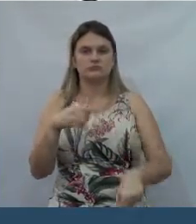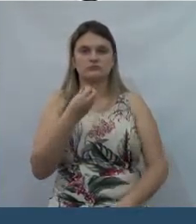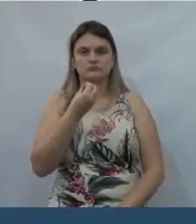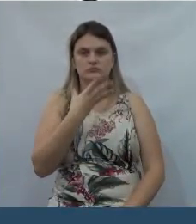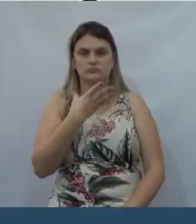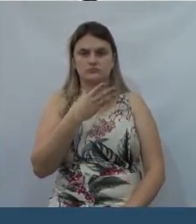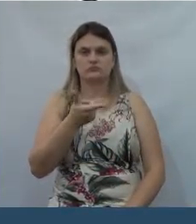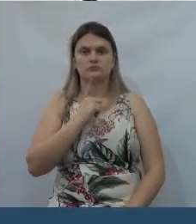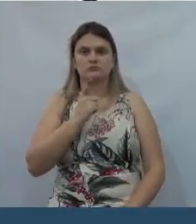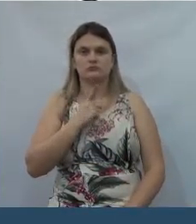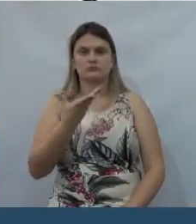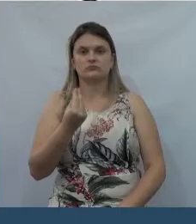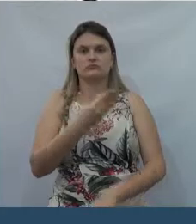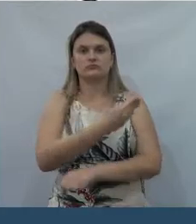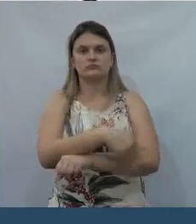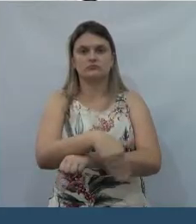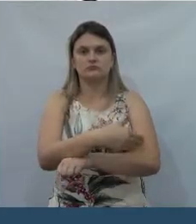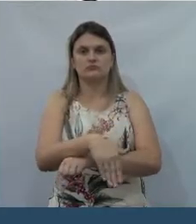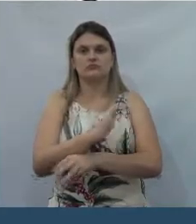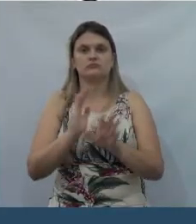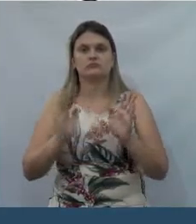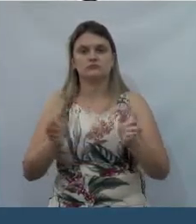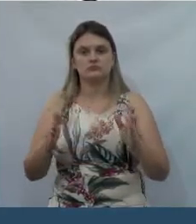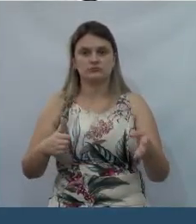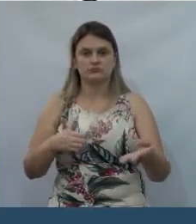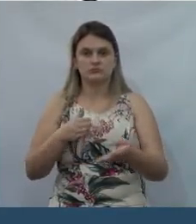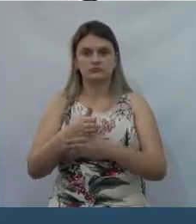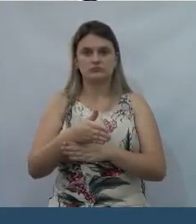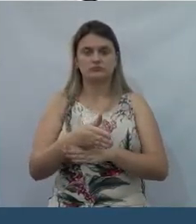bacana. Várias ruas aí que a gente passa agora